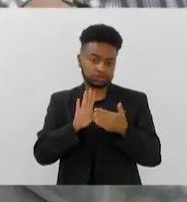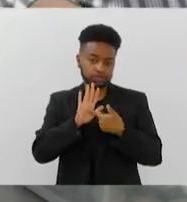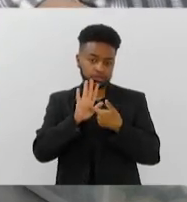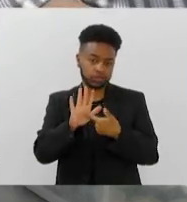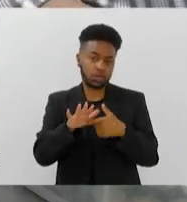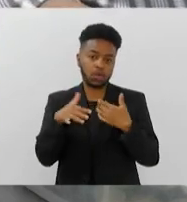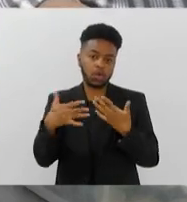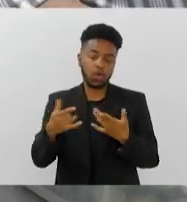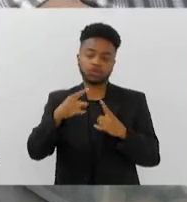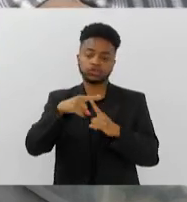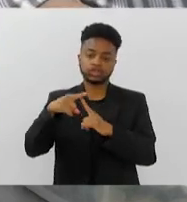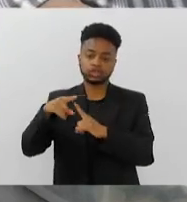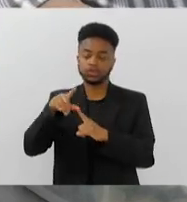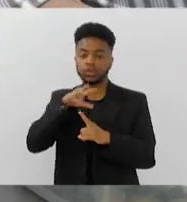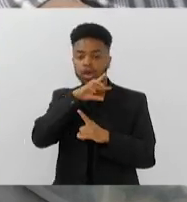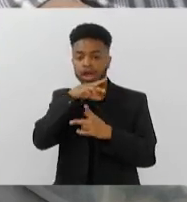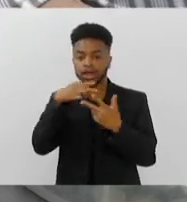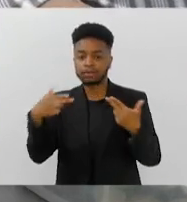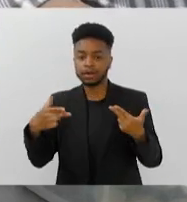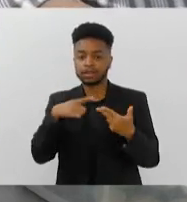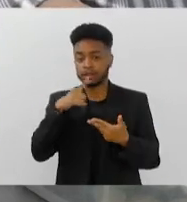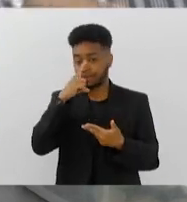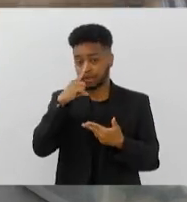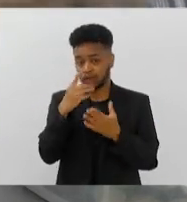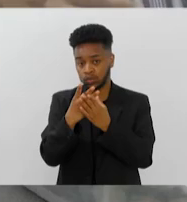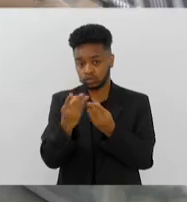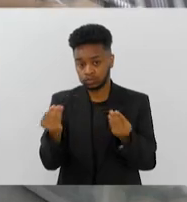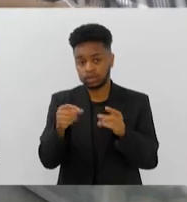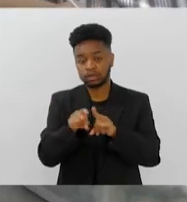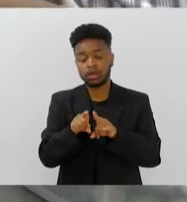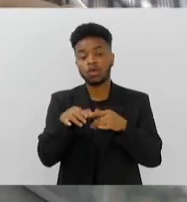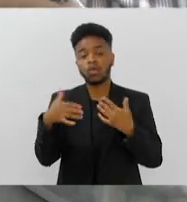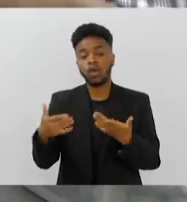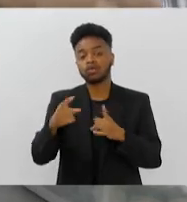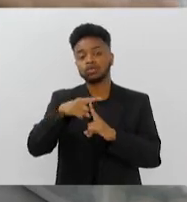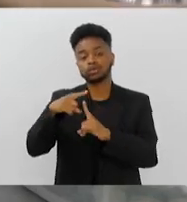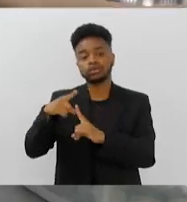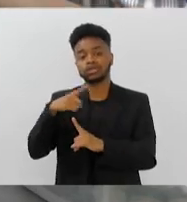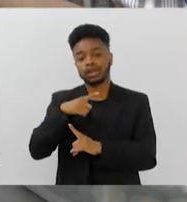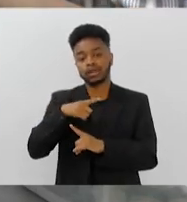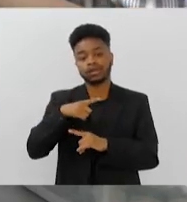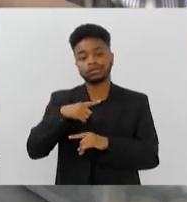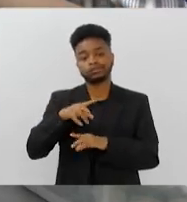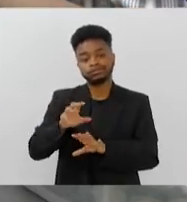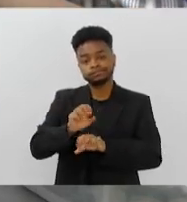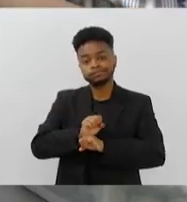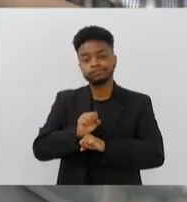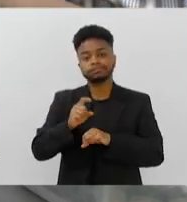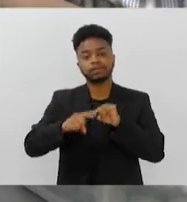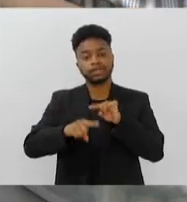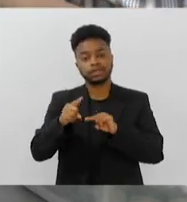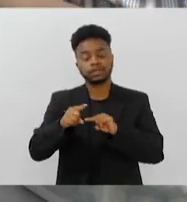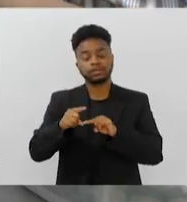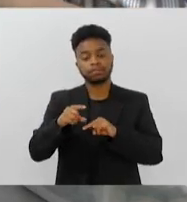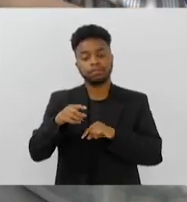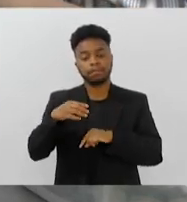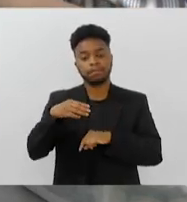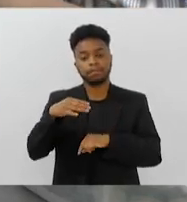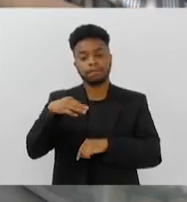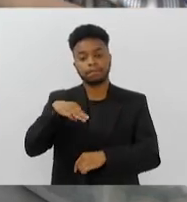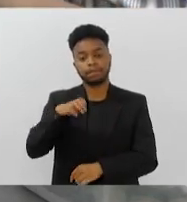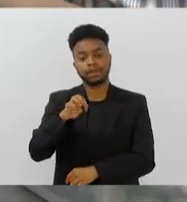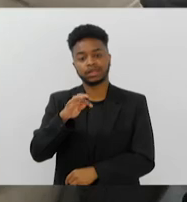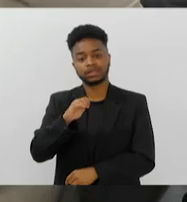das espécies que estão ameaçadas. Sim. E das espécies que bioacumulam metais pesados, ponto. Aí a gente pode fazer o cumpra-se.